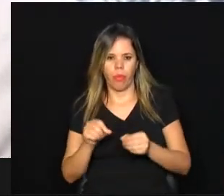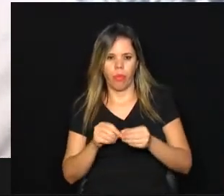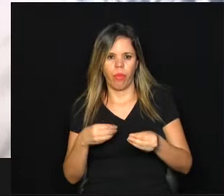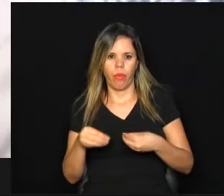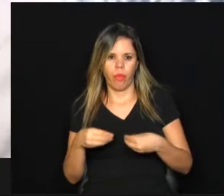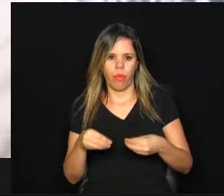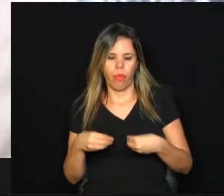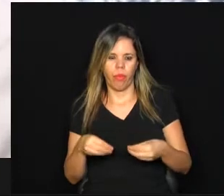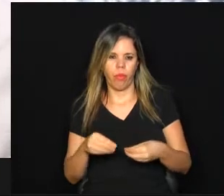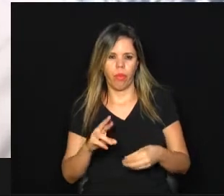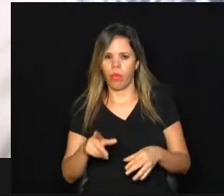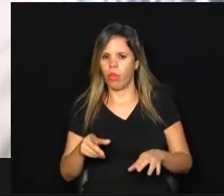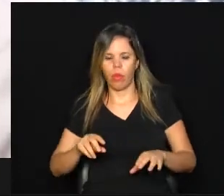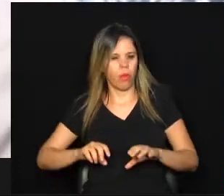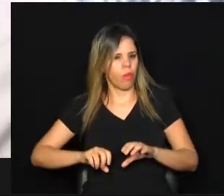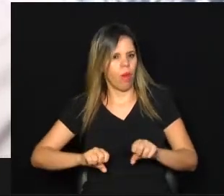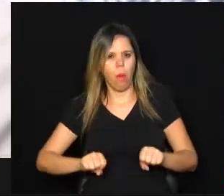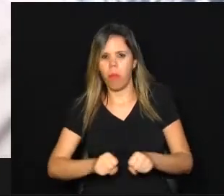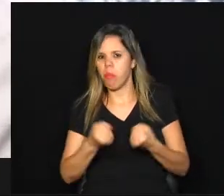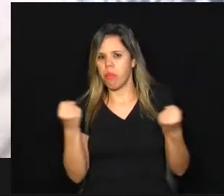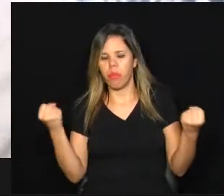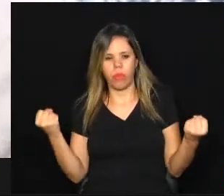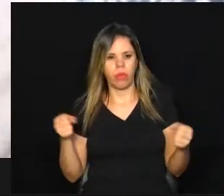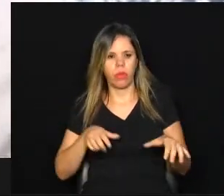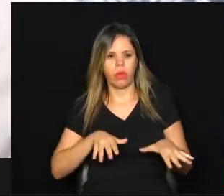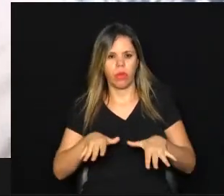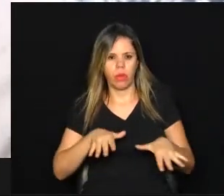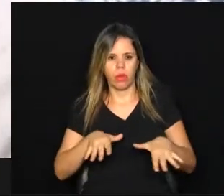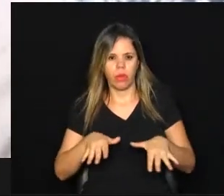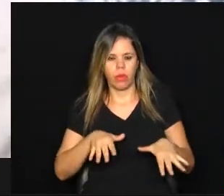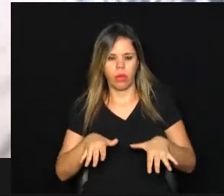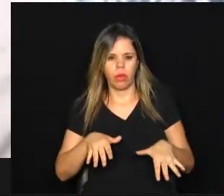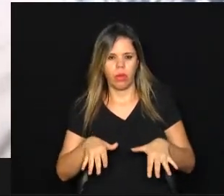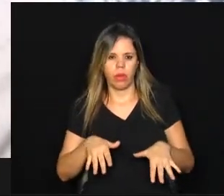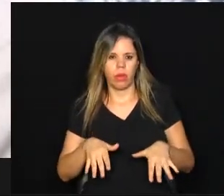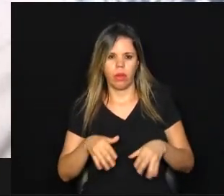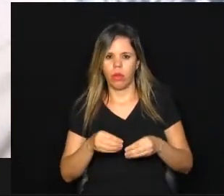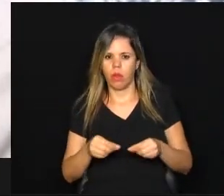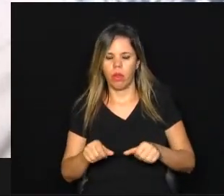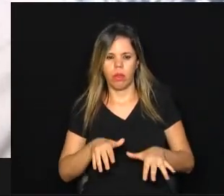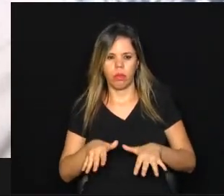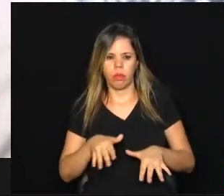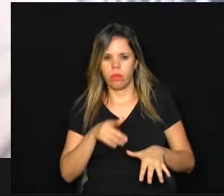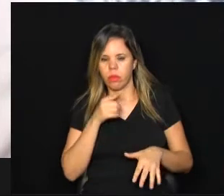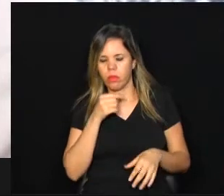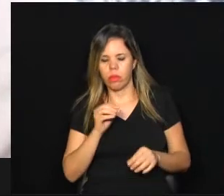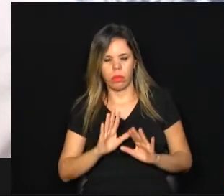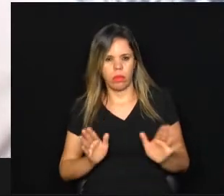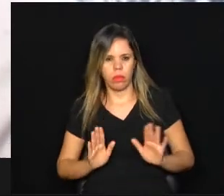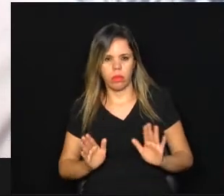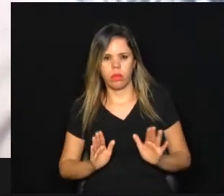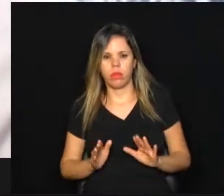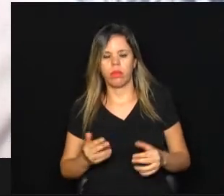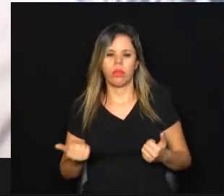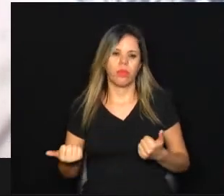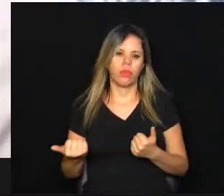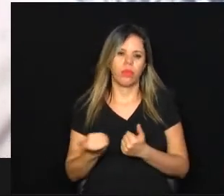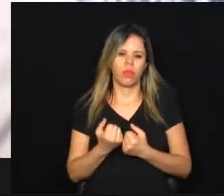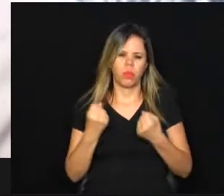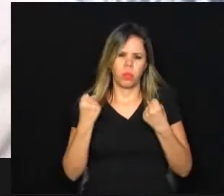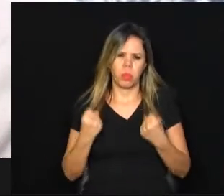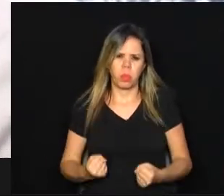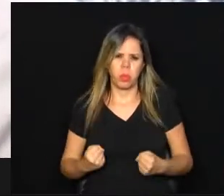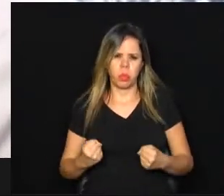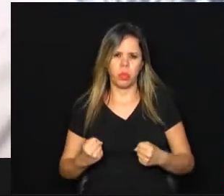então ele não vai rompendo com a movimentação da terra, ou com a sobreposição de peso em